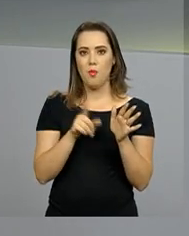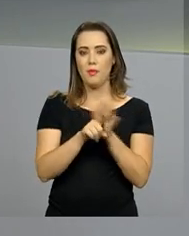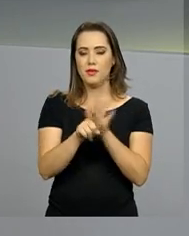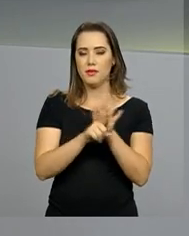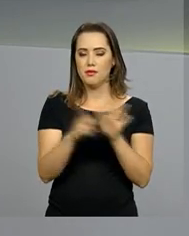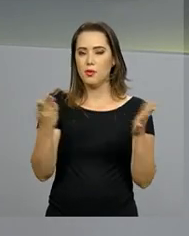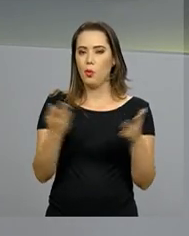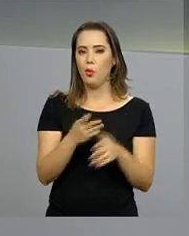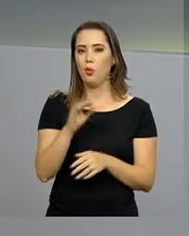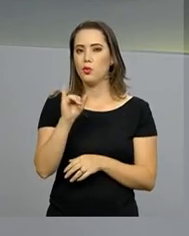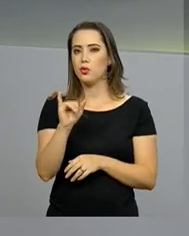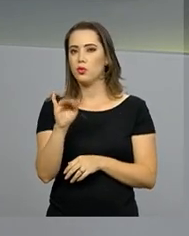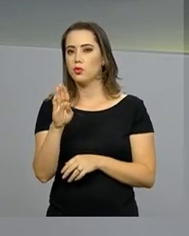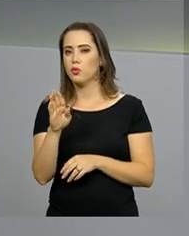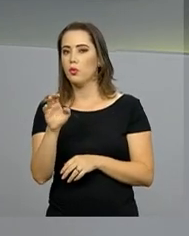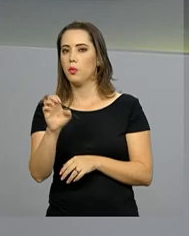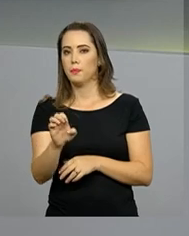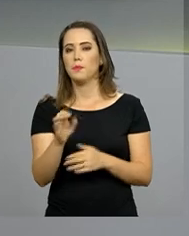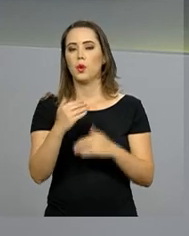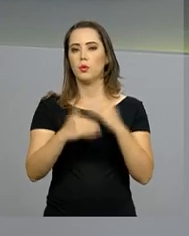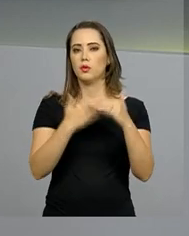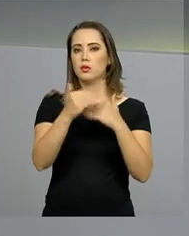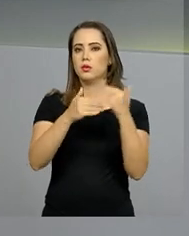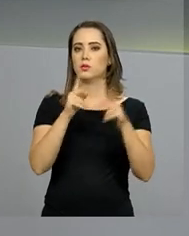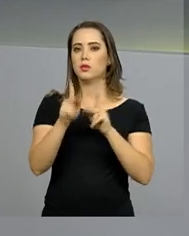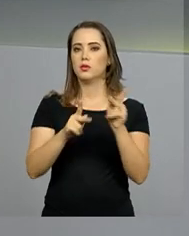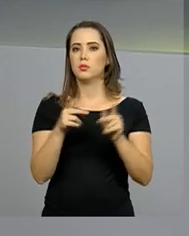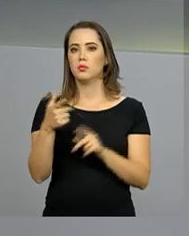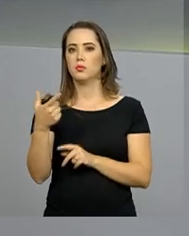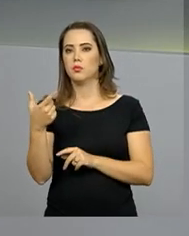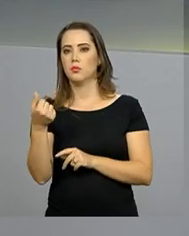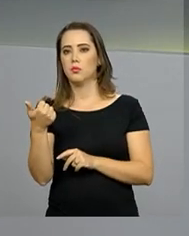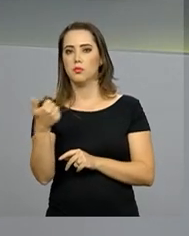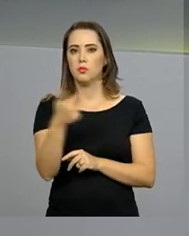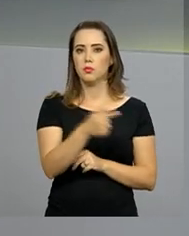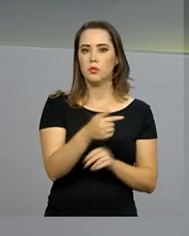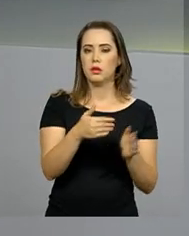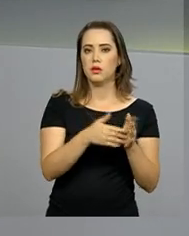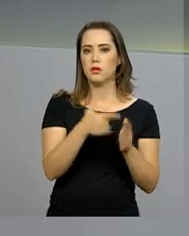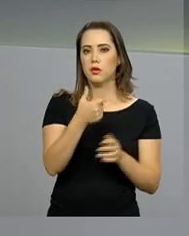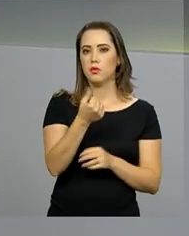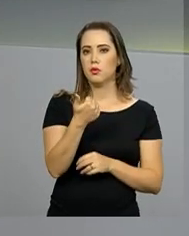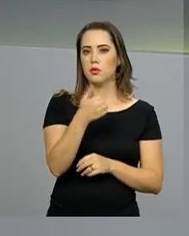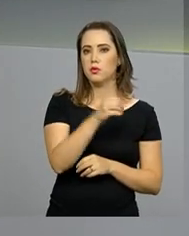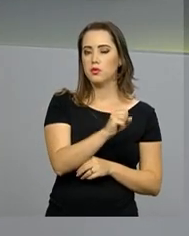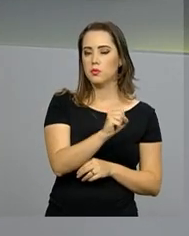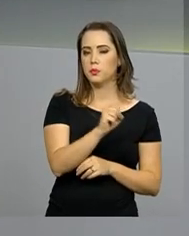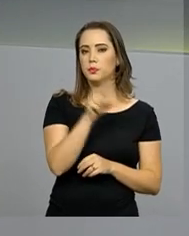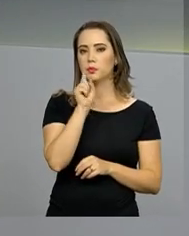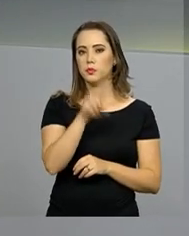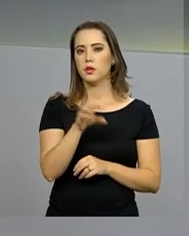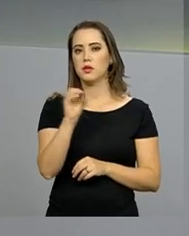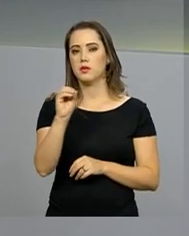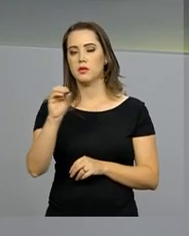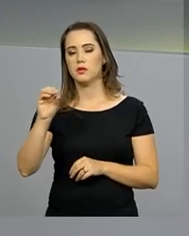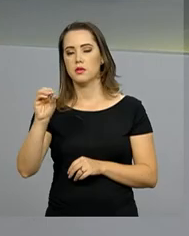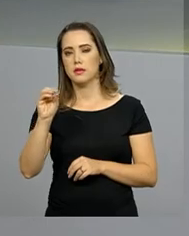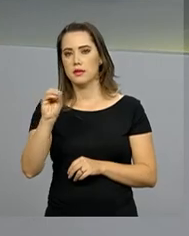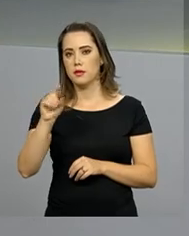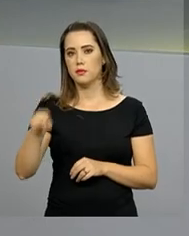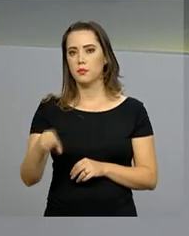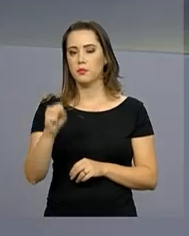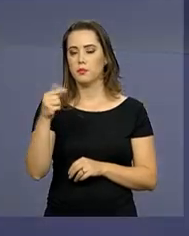taxa estimada de crescimento da população entre 2017 e 2018 é de 0,82 por